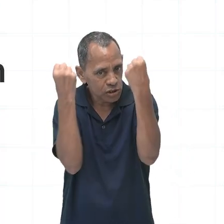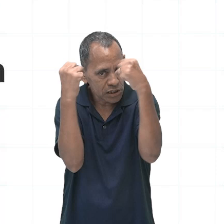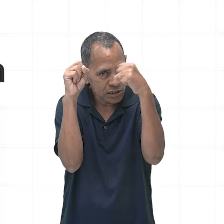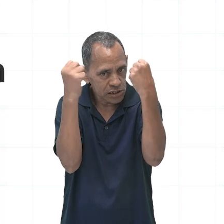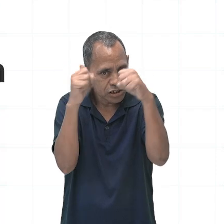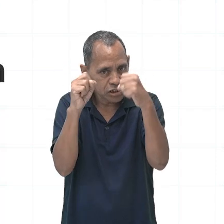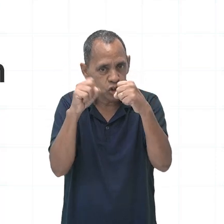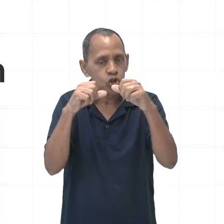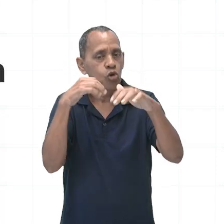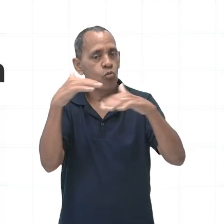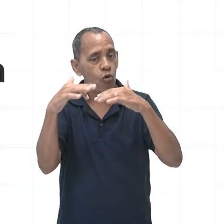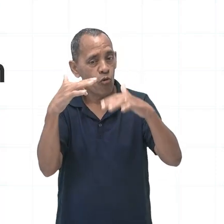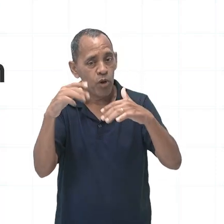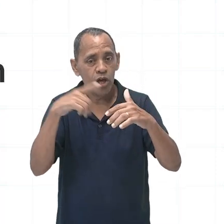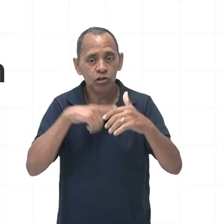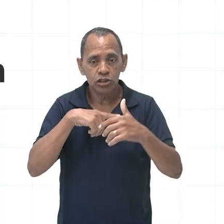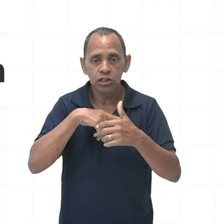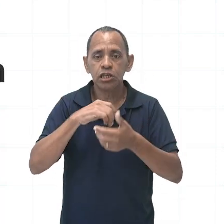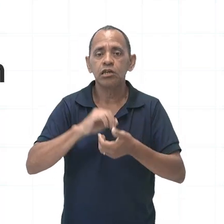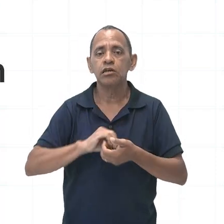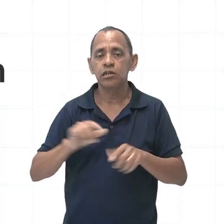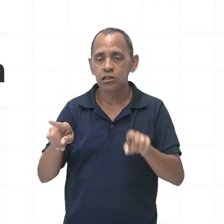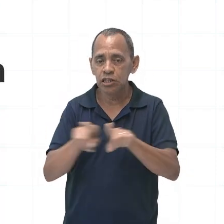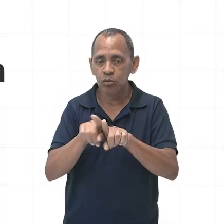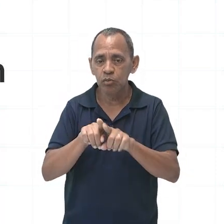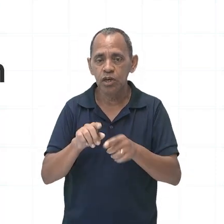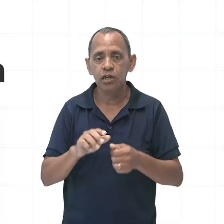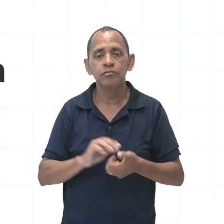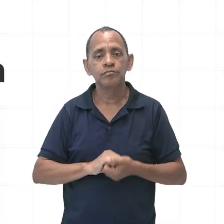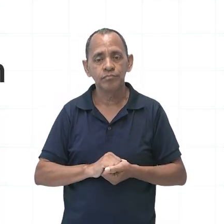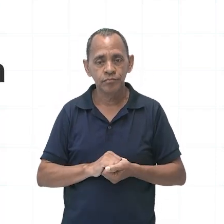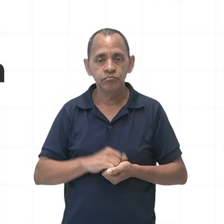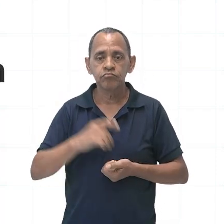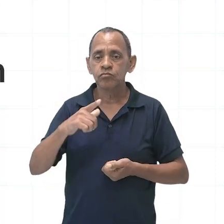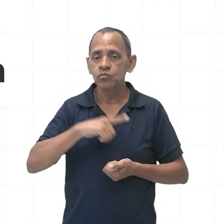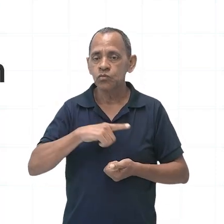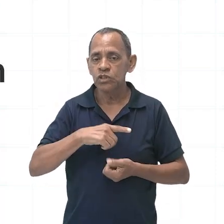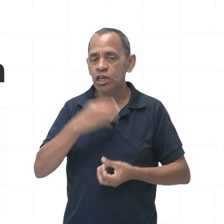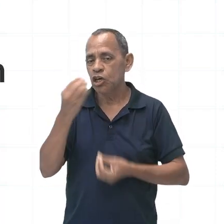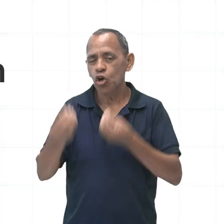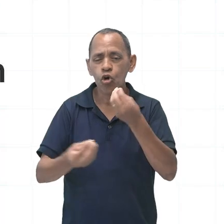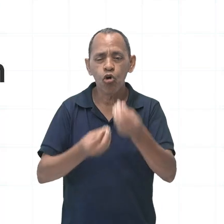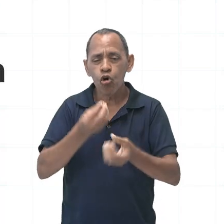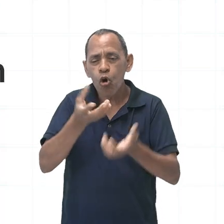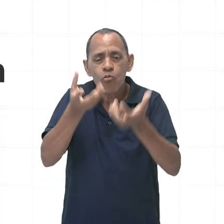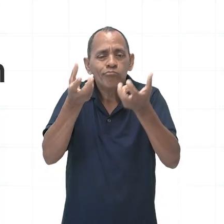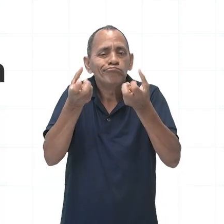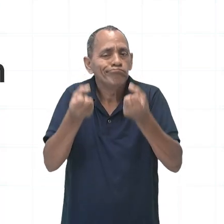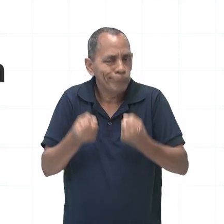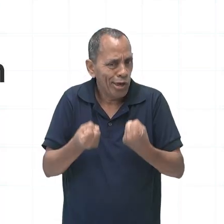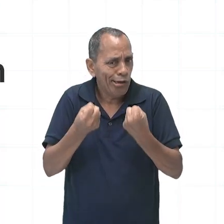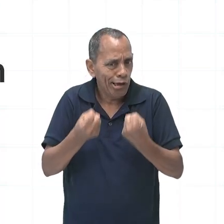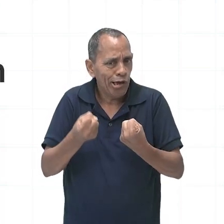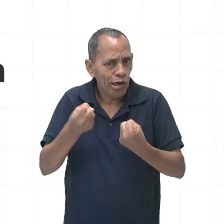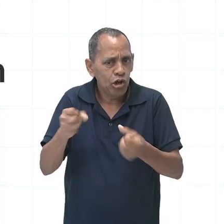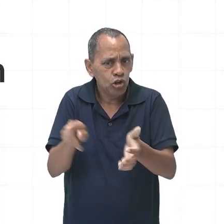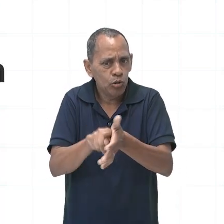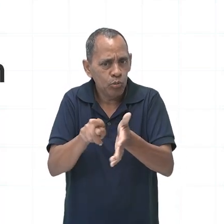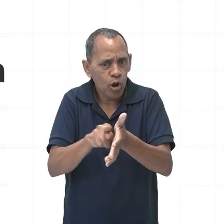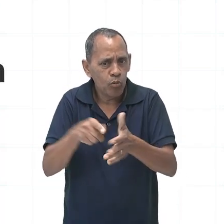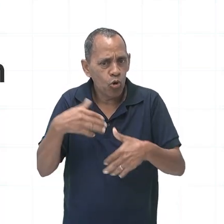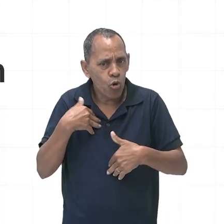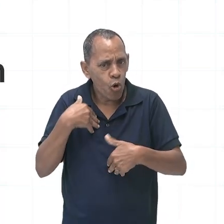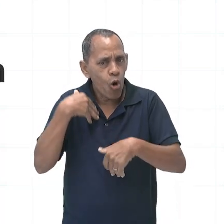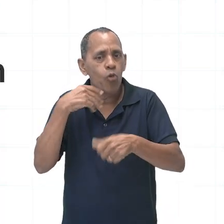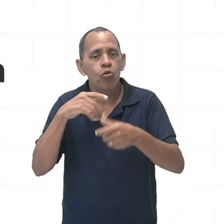para movimentar o seu corpo, para causar ali essa sobrecarga nos seus músculos, a fim de trabalhá-los,